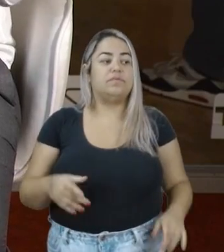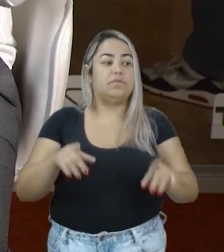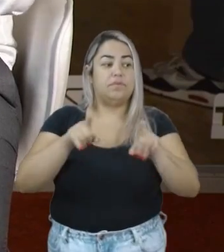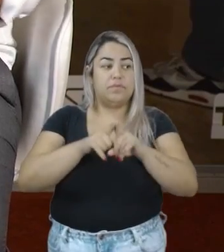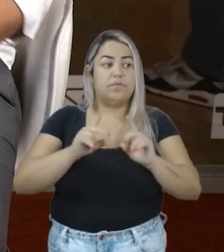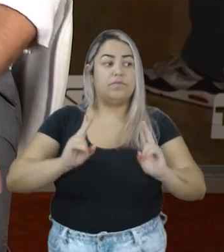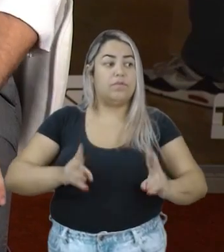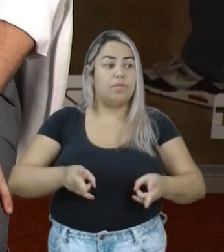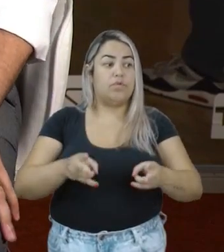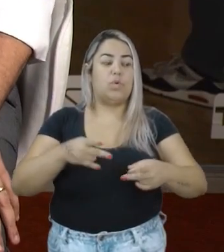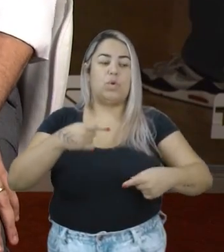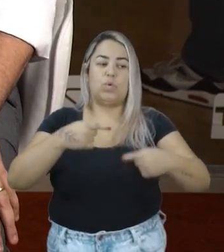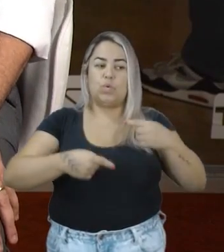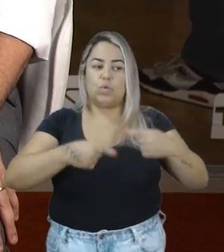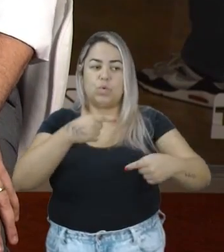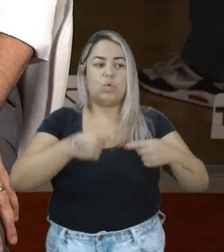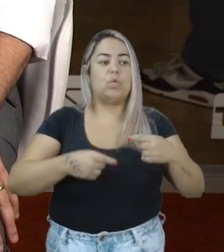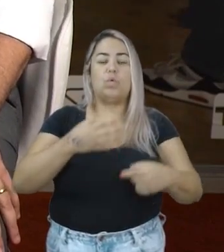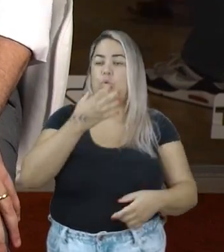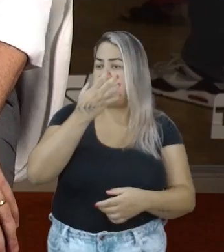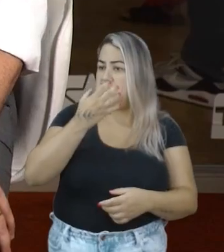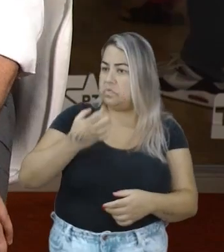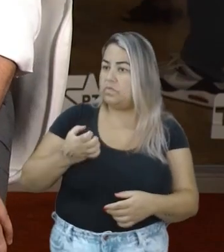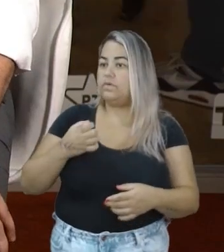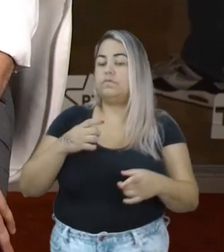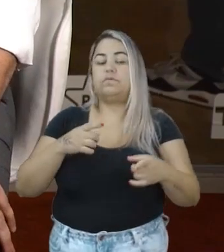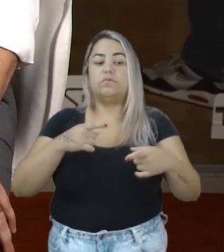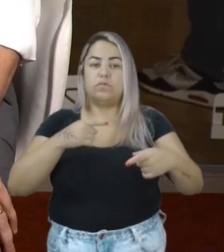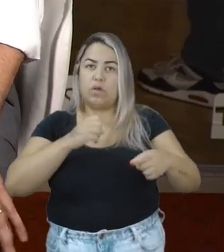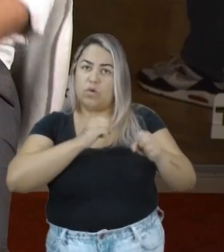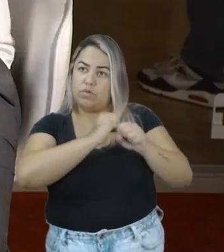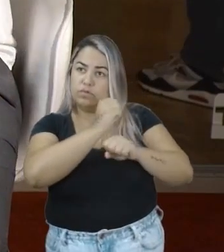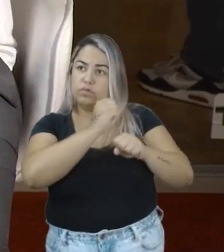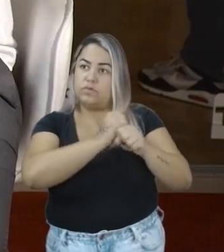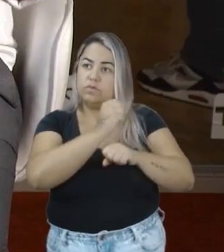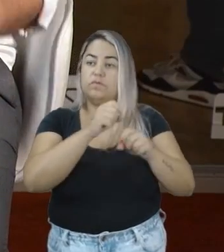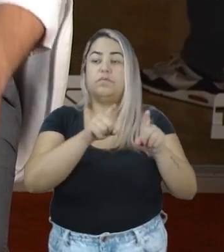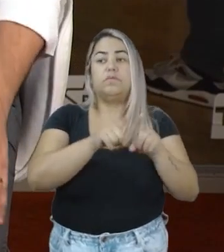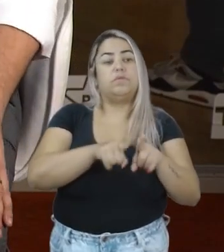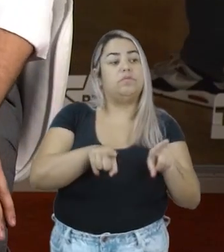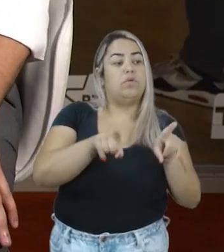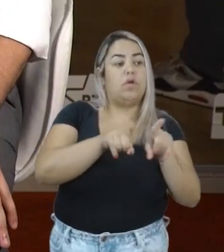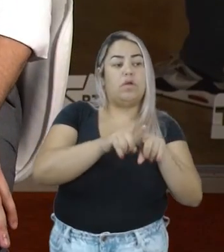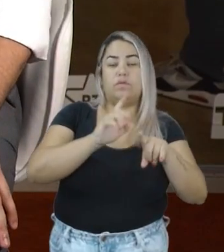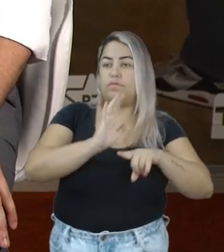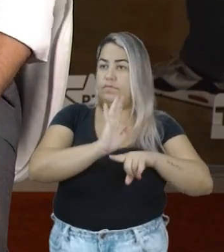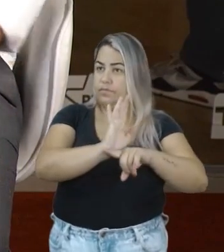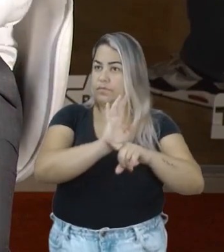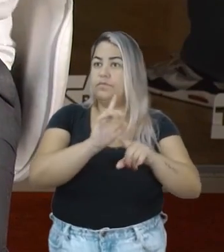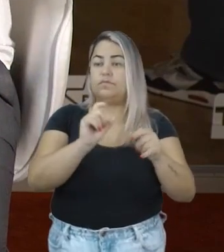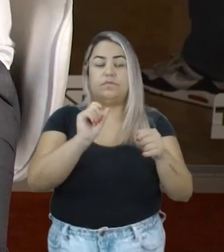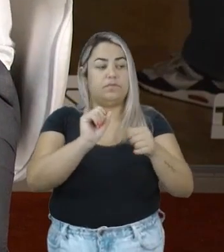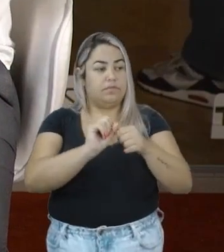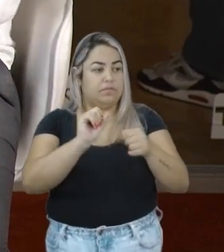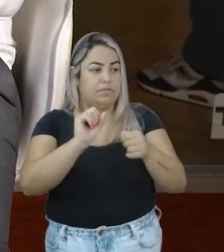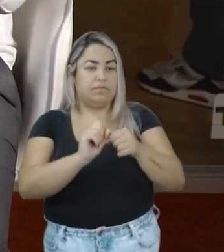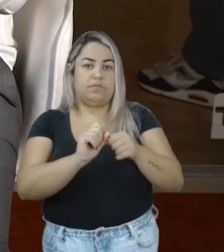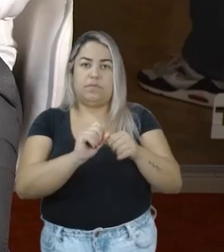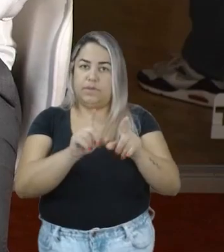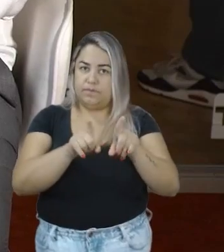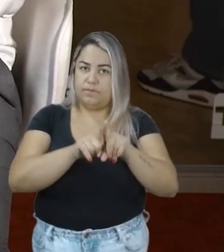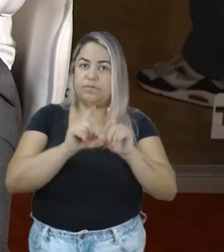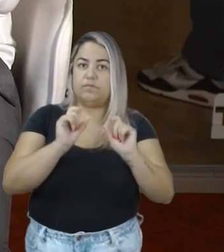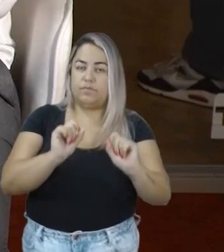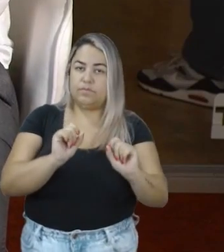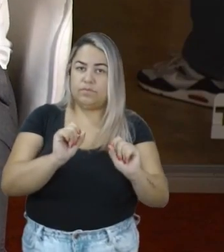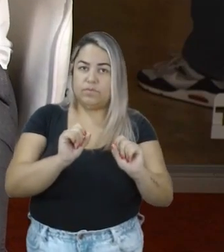sempre um diálogo muito franco, aberto e construtivo com os aliados. Então pude dar a nossa contribuição, fiz um alerta importante sobre essa